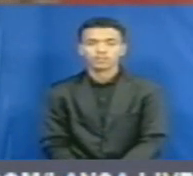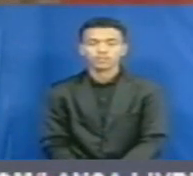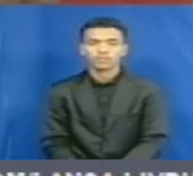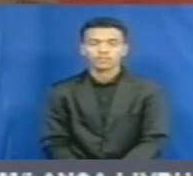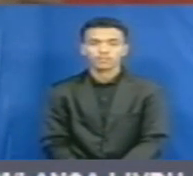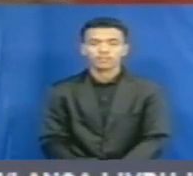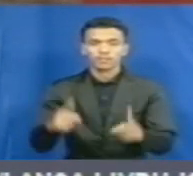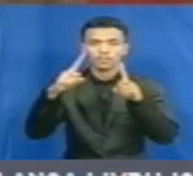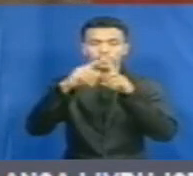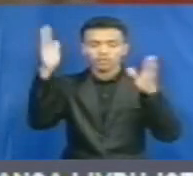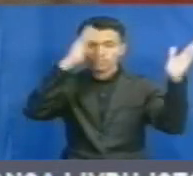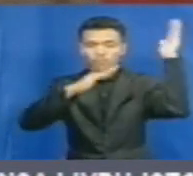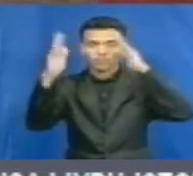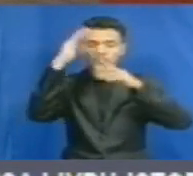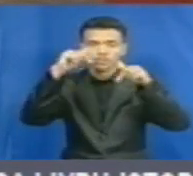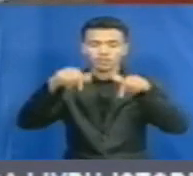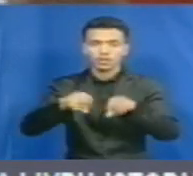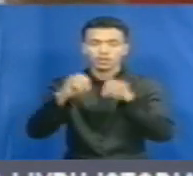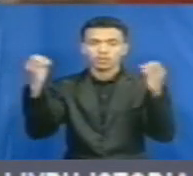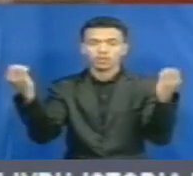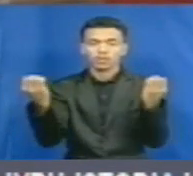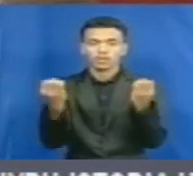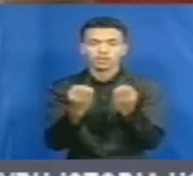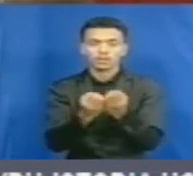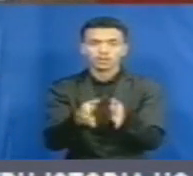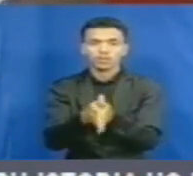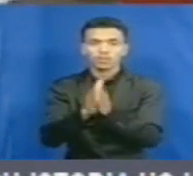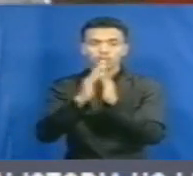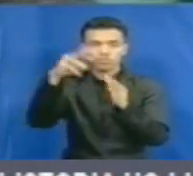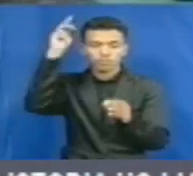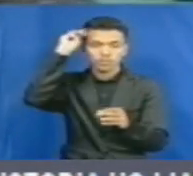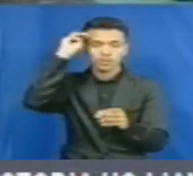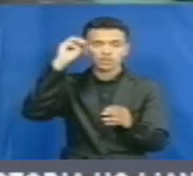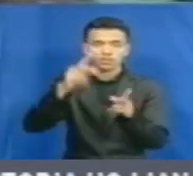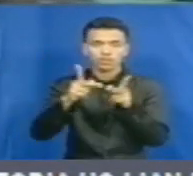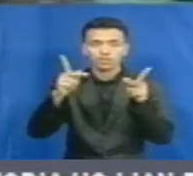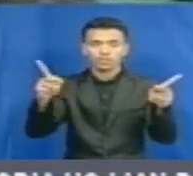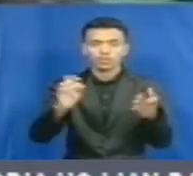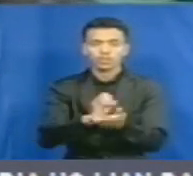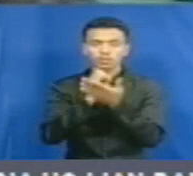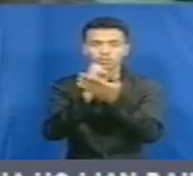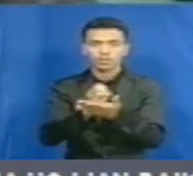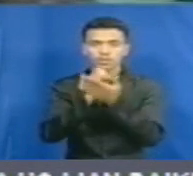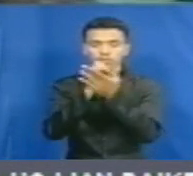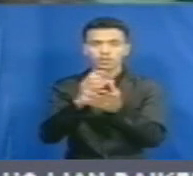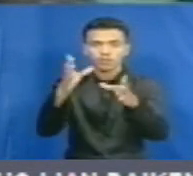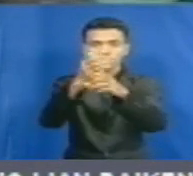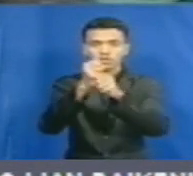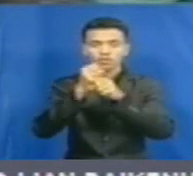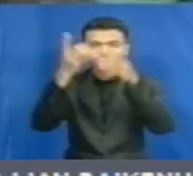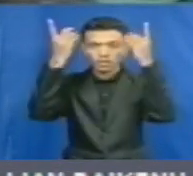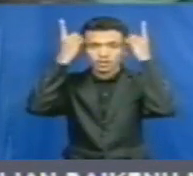Enquanto ba problema refere, organização Unisma, o subministério público região Moikusi, ato foti